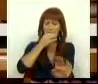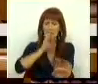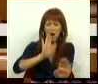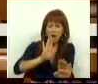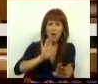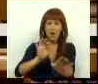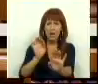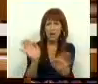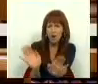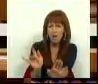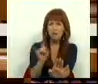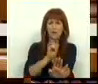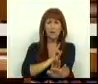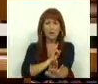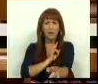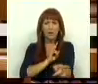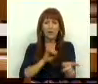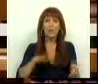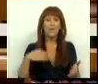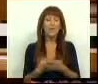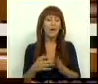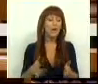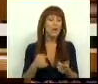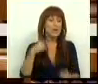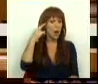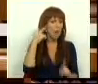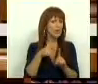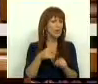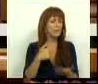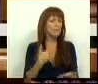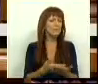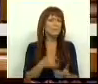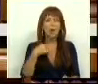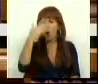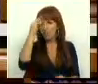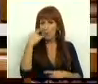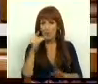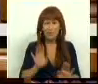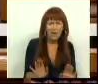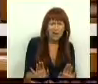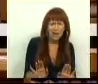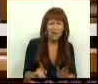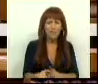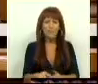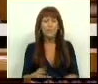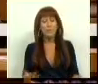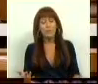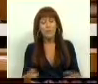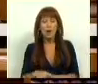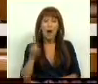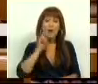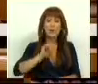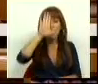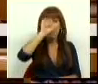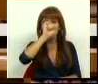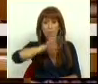de privatização de modo a aligeirar a sua intenção perante a opinião pública. Diz então a senhora